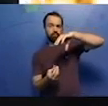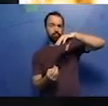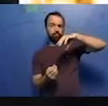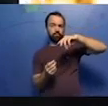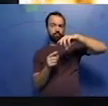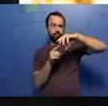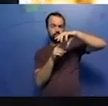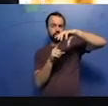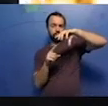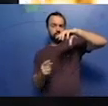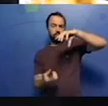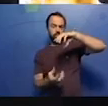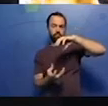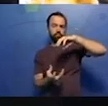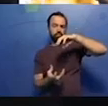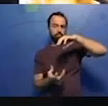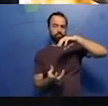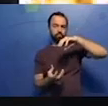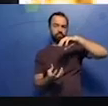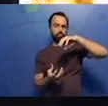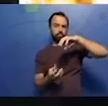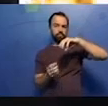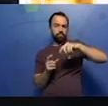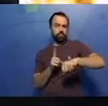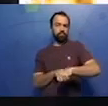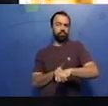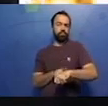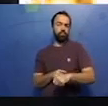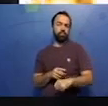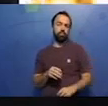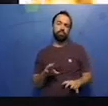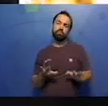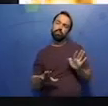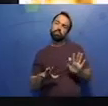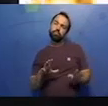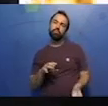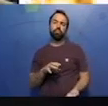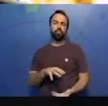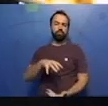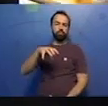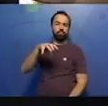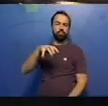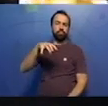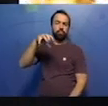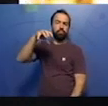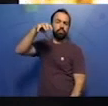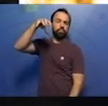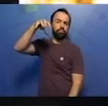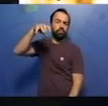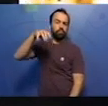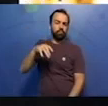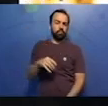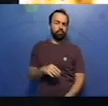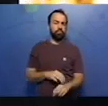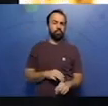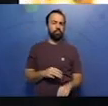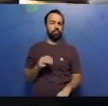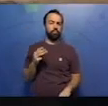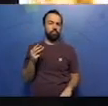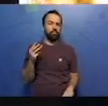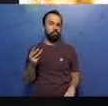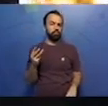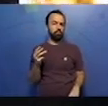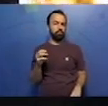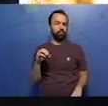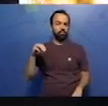vidro transparente para essa. Em quanto tempo? Aí depende do tamanho da ampulheta. Algumas demoram 30 minutos